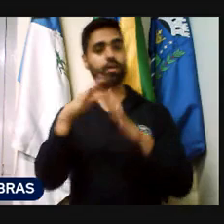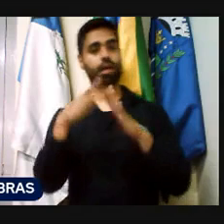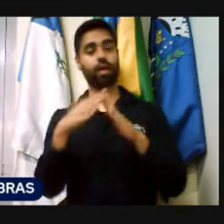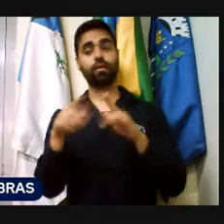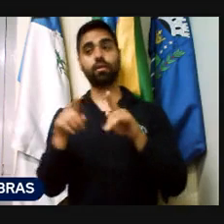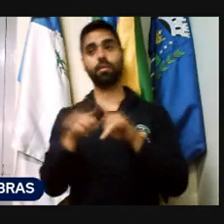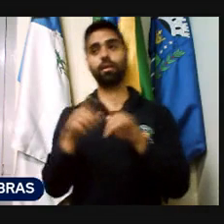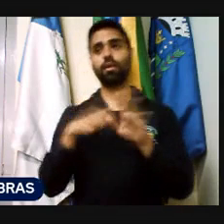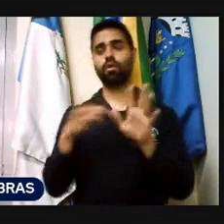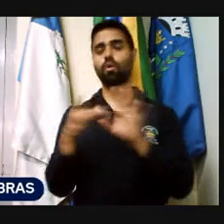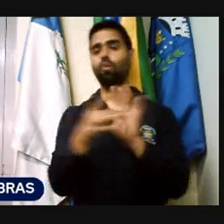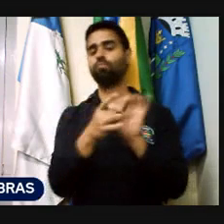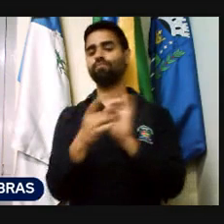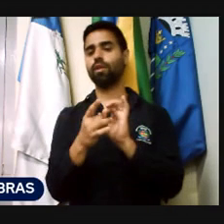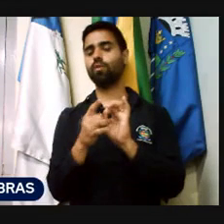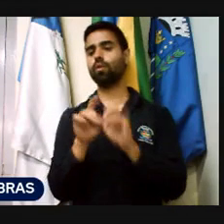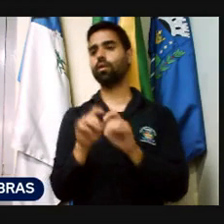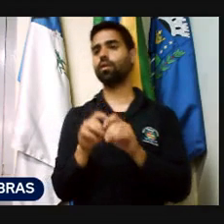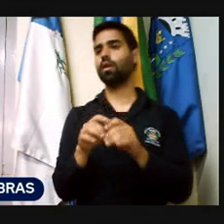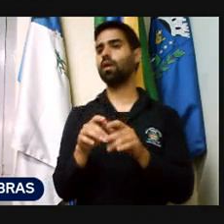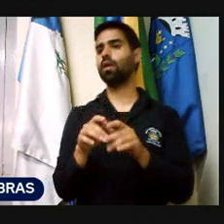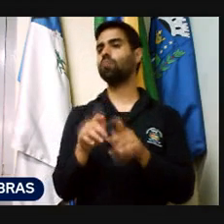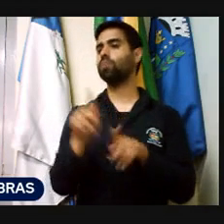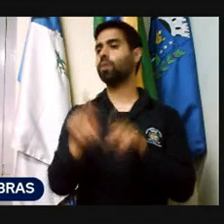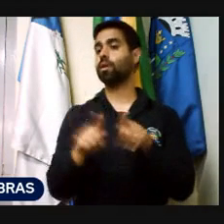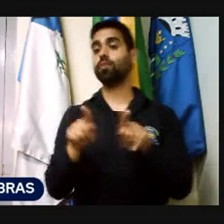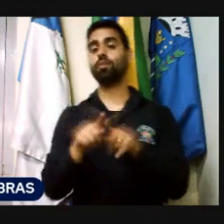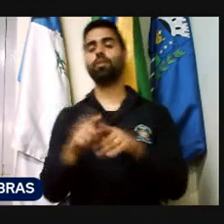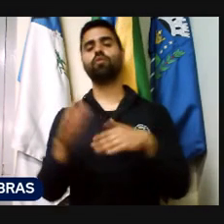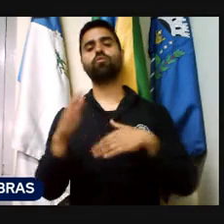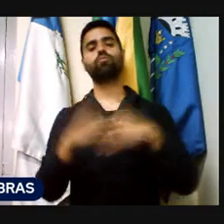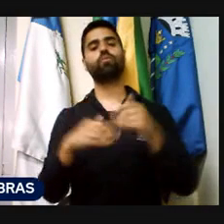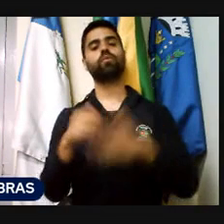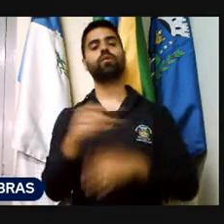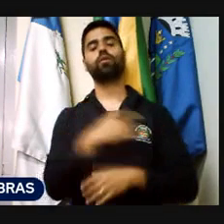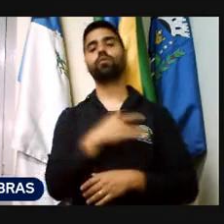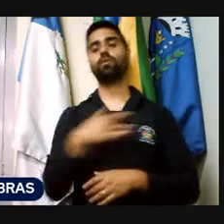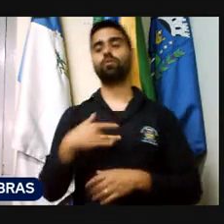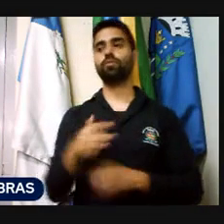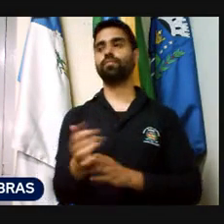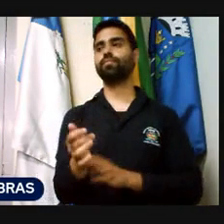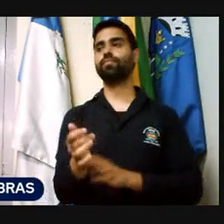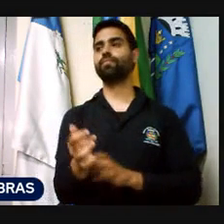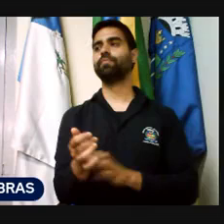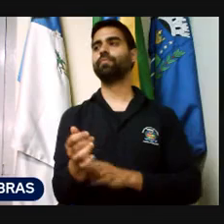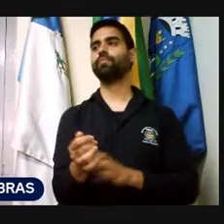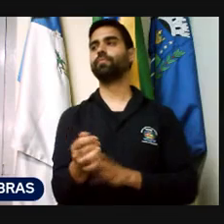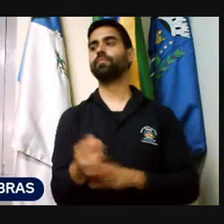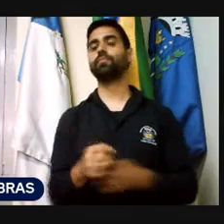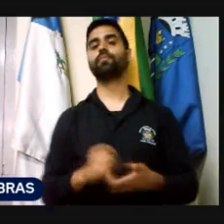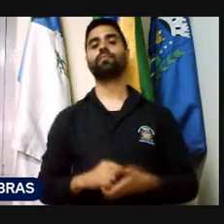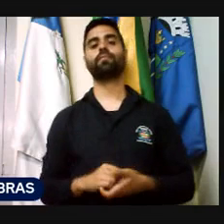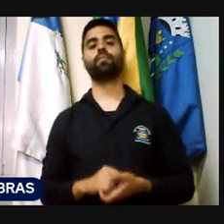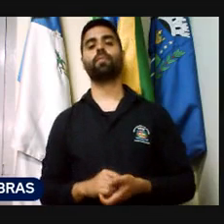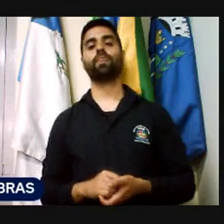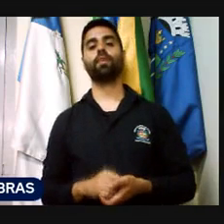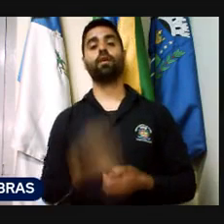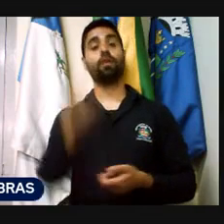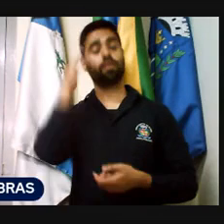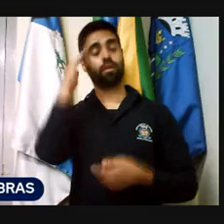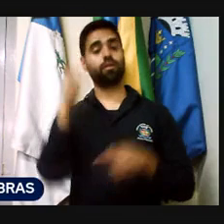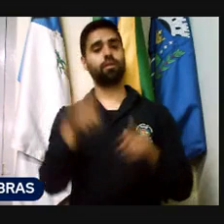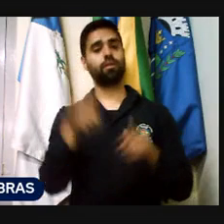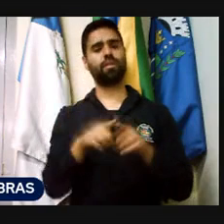de elo entre a comunidade e os profissionais de serviços de saúde. Considerando que a atividade dos agentes comunitários de saúde exige